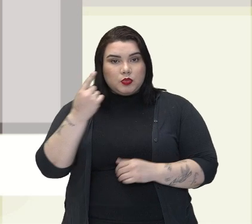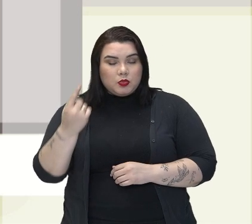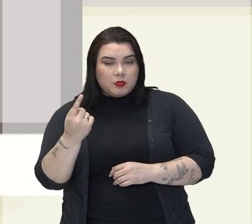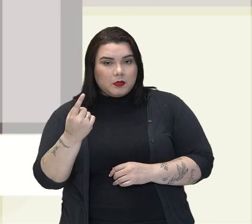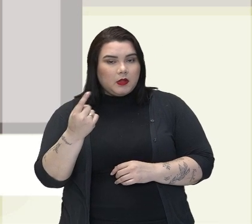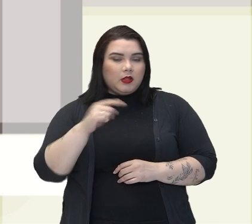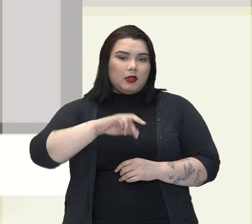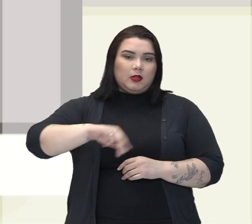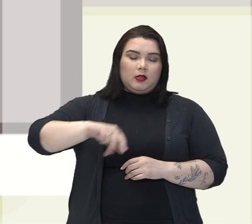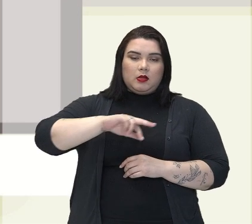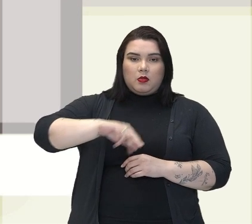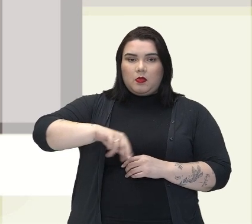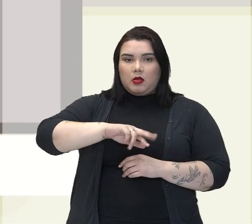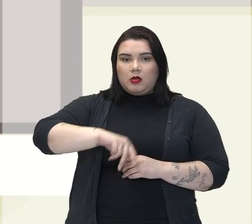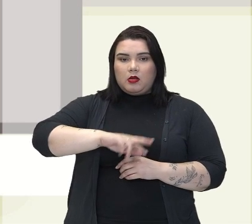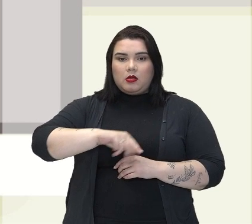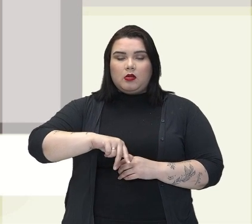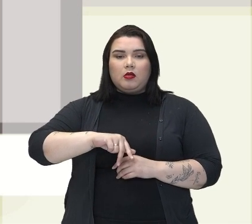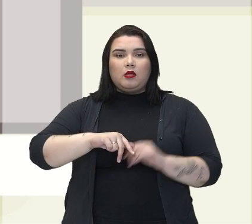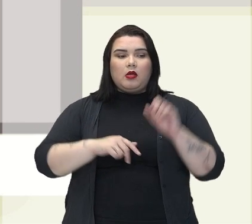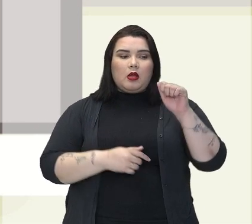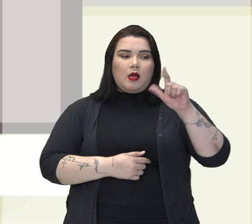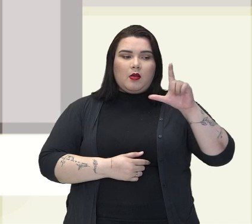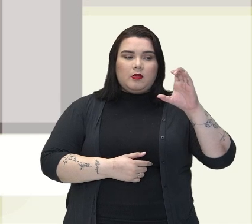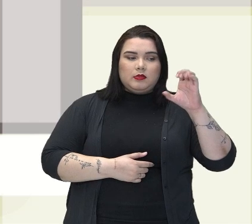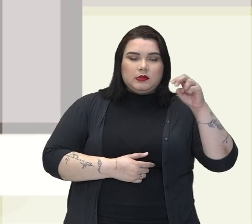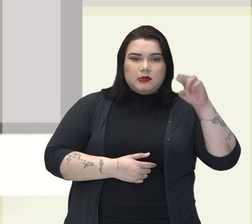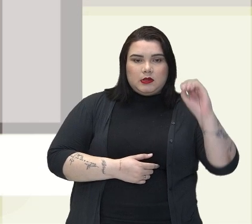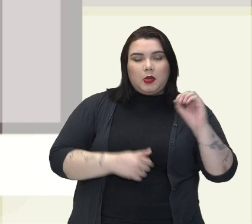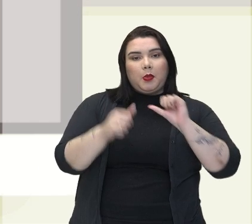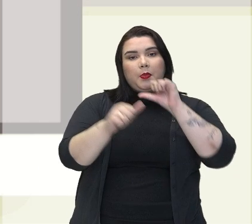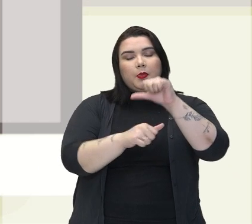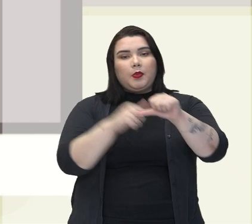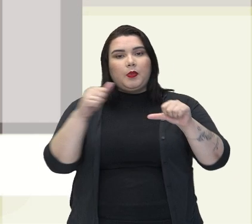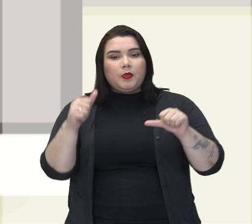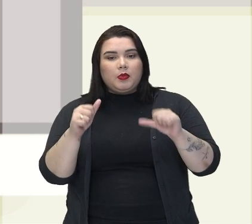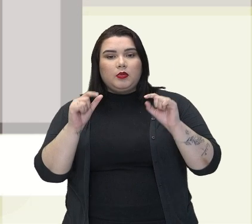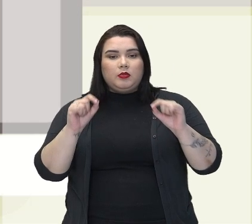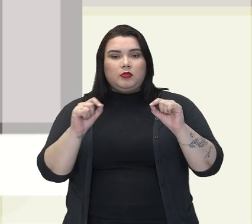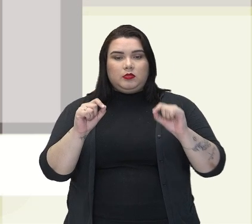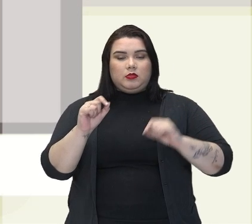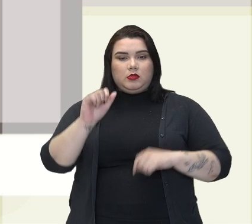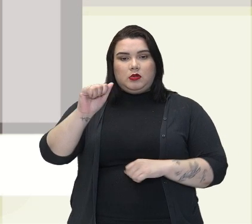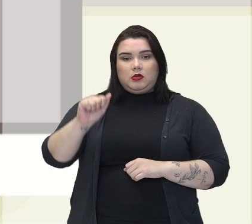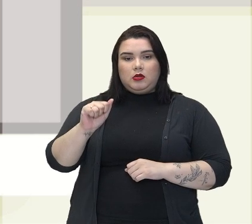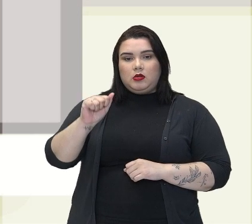não é um alceno, e sim um